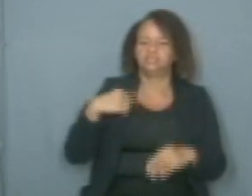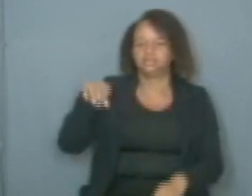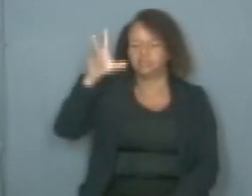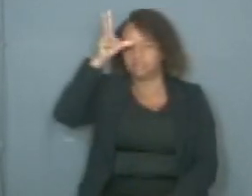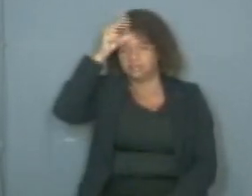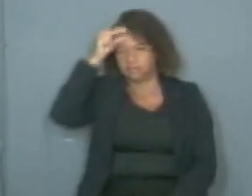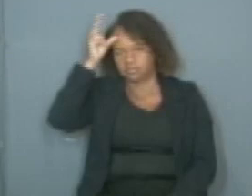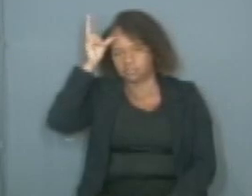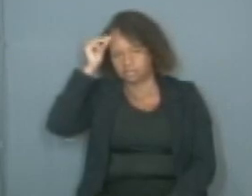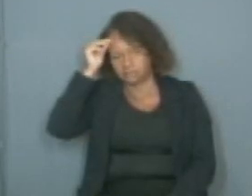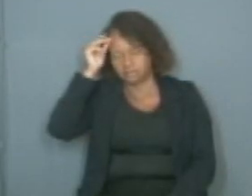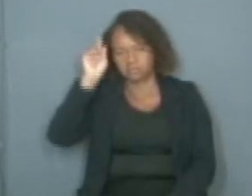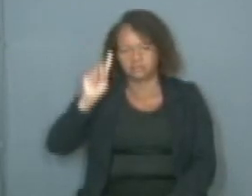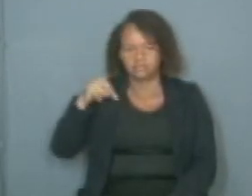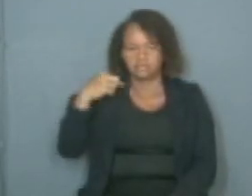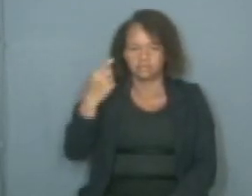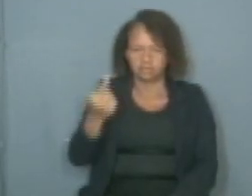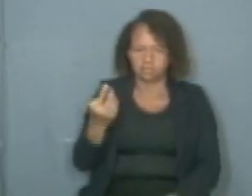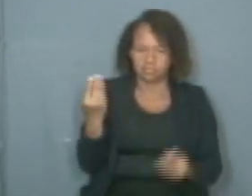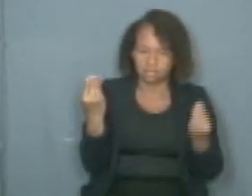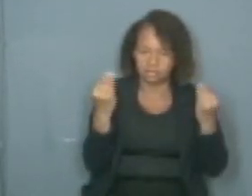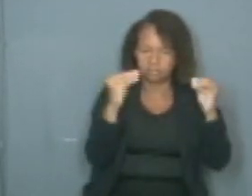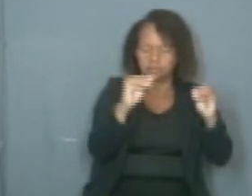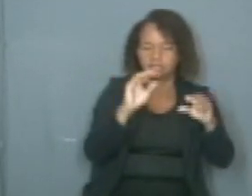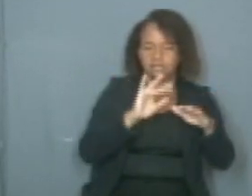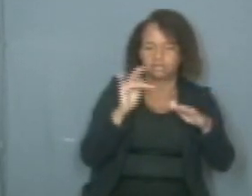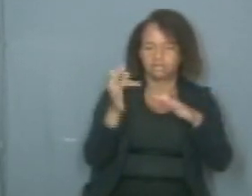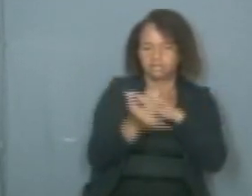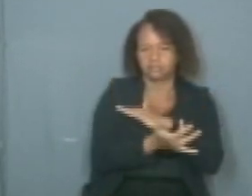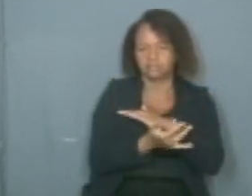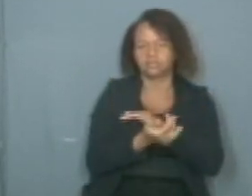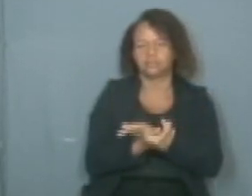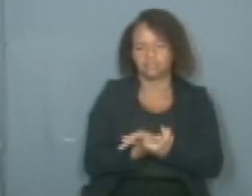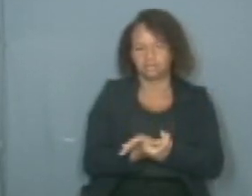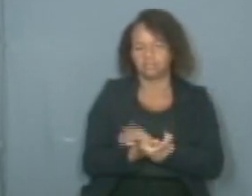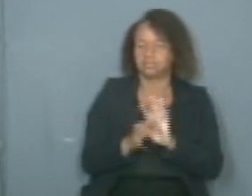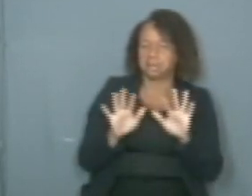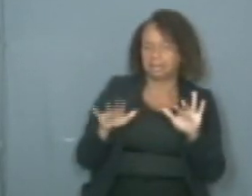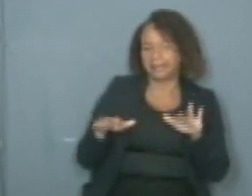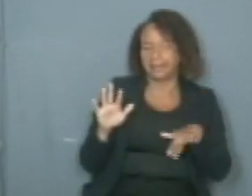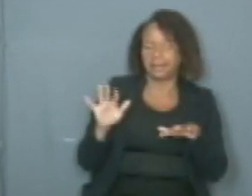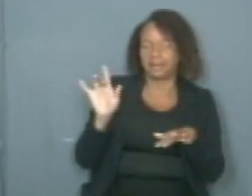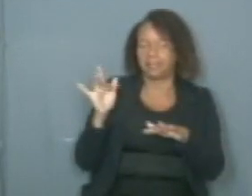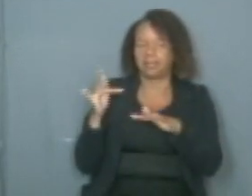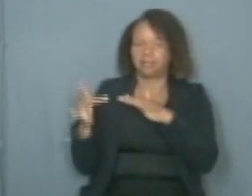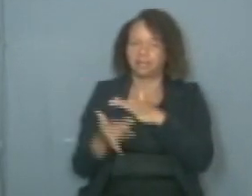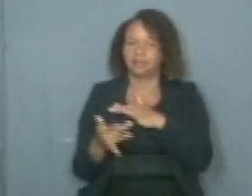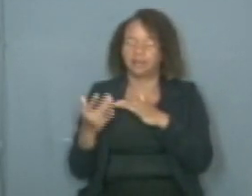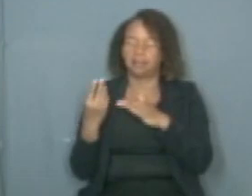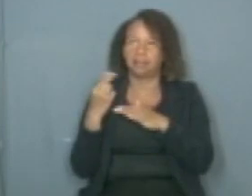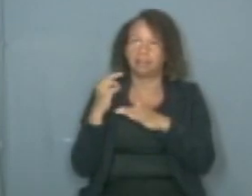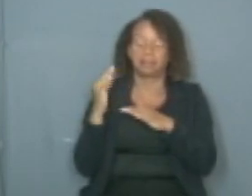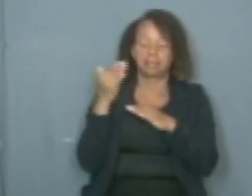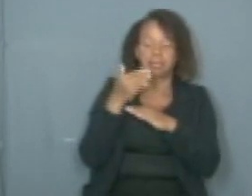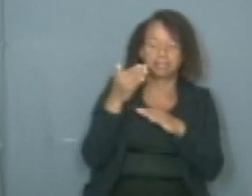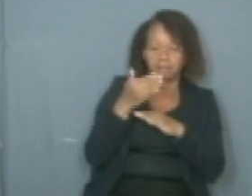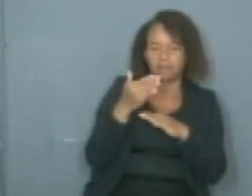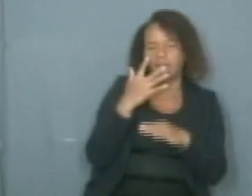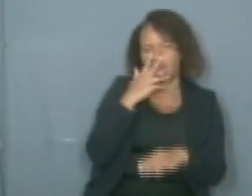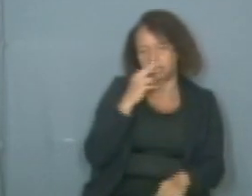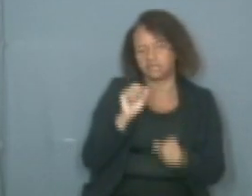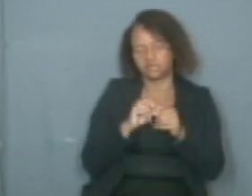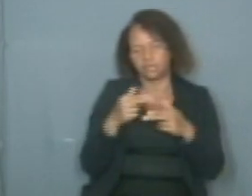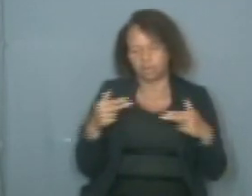prefeitura agora e após serem postados em rede social, que é o meio que o prefeito navega, eu acho que ele vai fazer